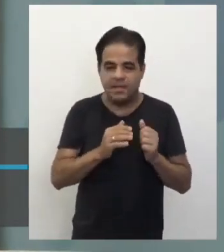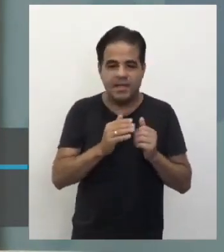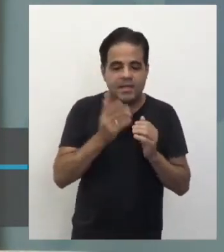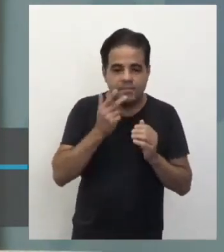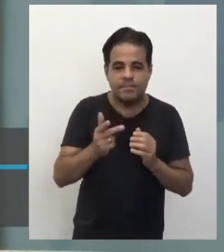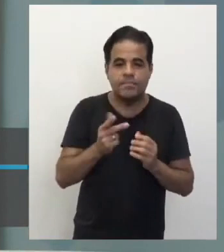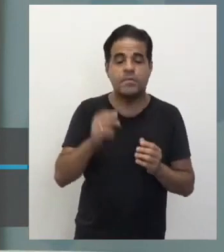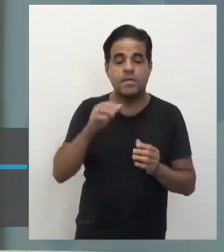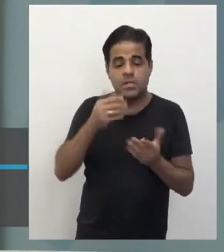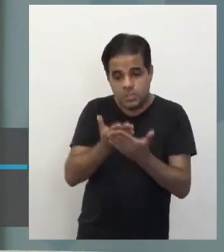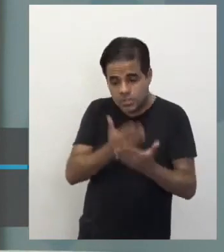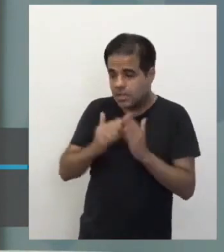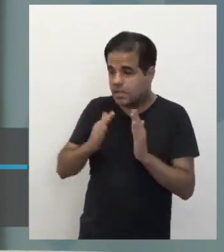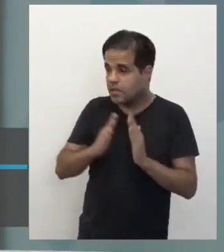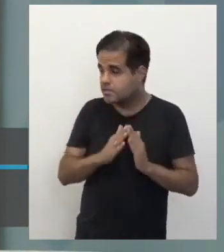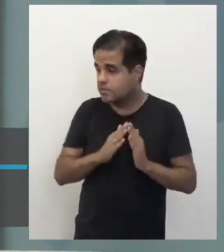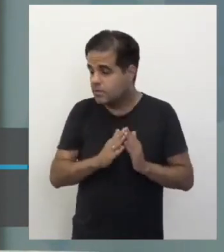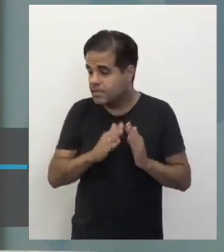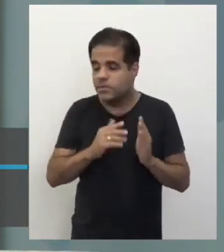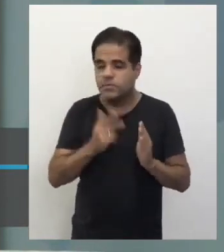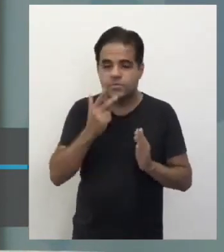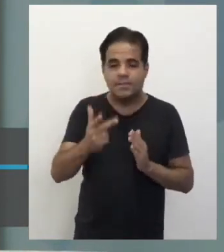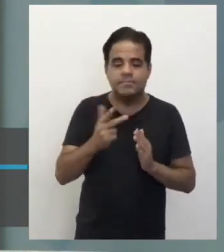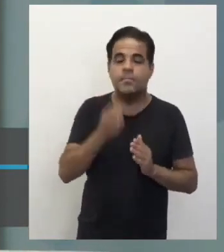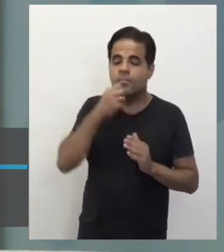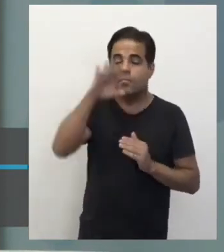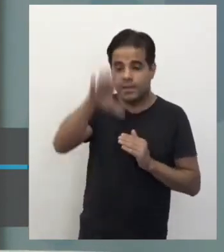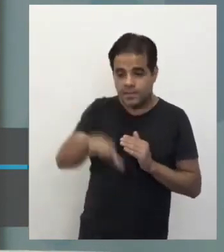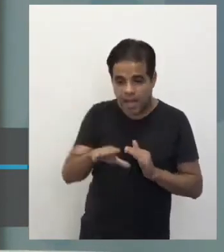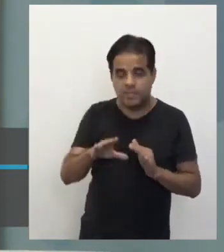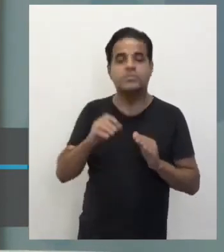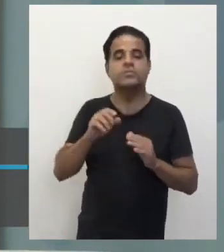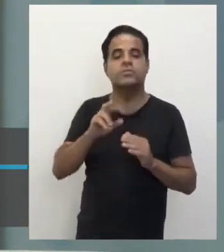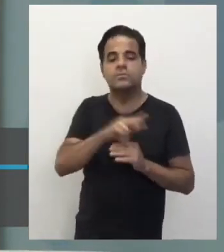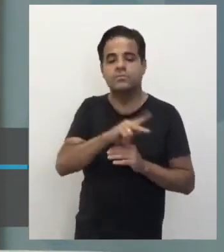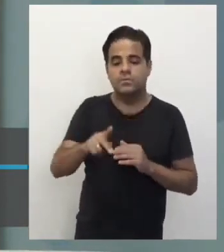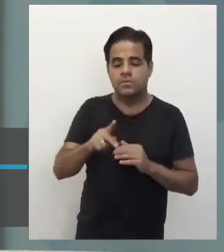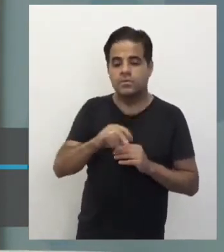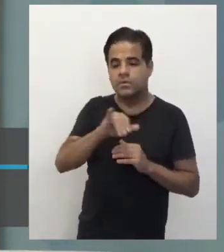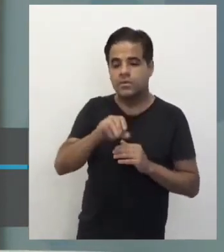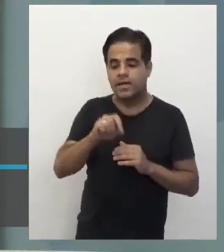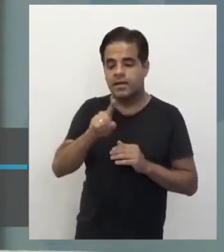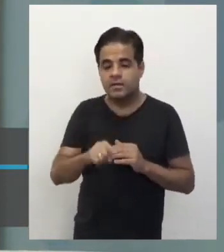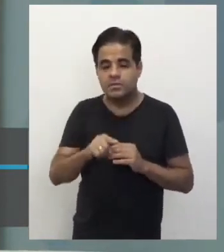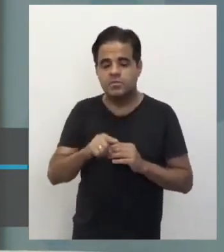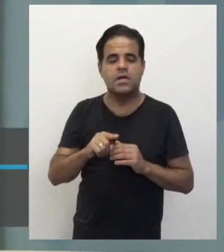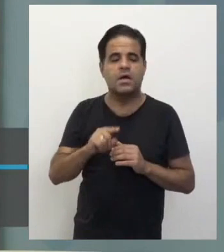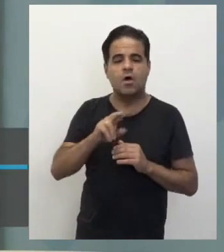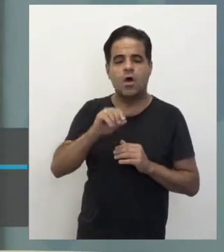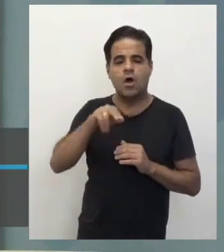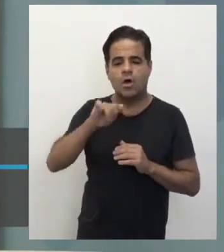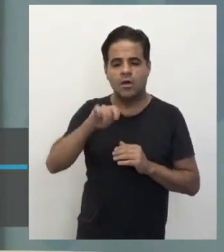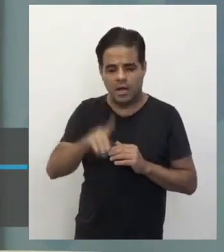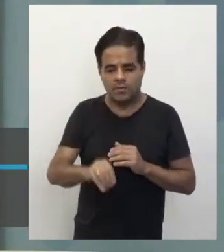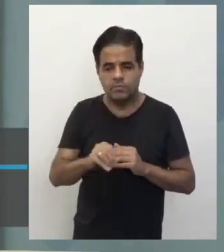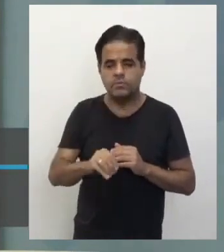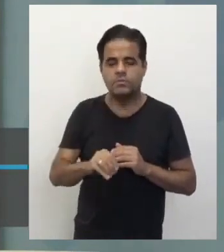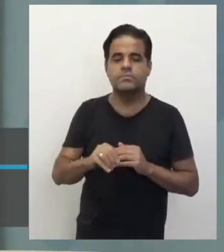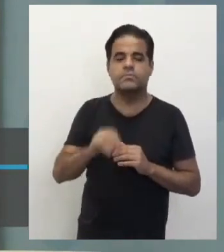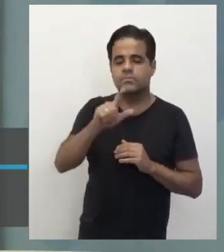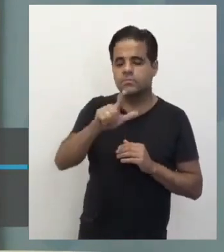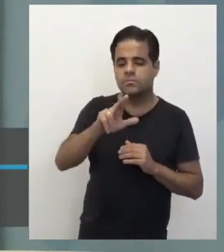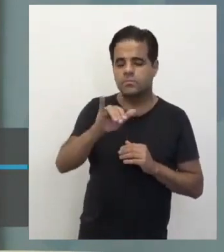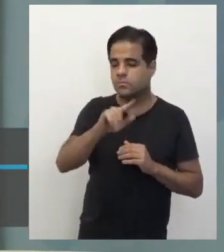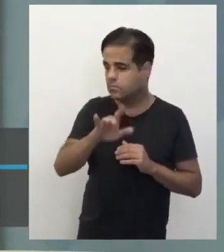Estadual Florentina em Ubatuba. Boa tarde, professor José Ronaldo. Agora tem uma resposta bem legal aqui, professora Luísa,